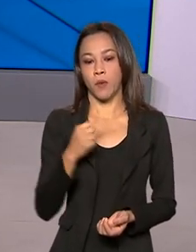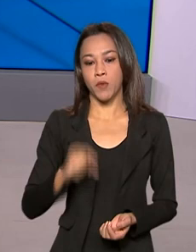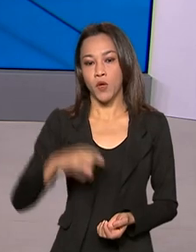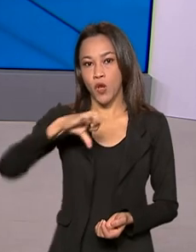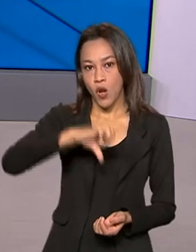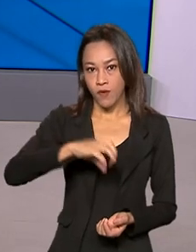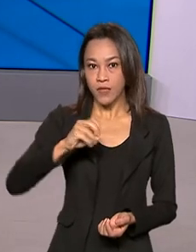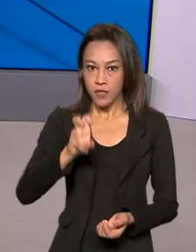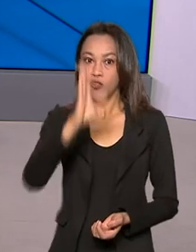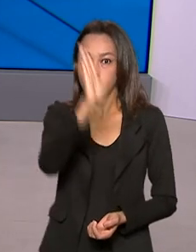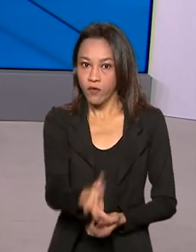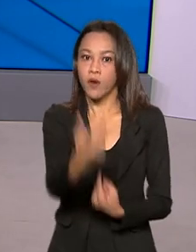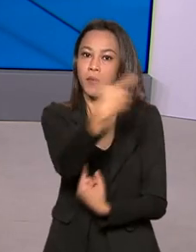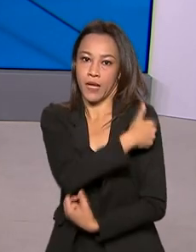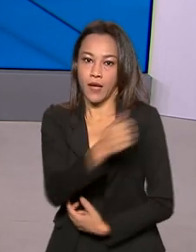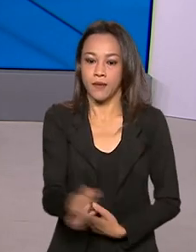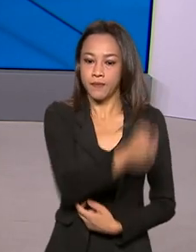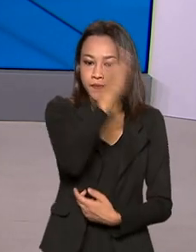111.481.905 foram aplicadas.